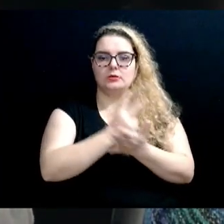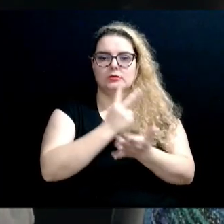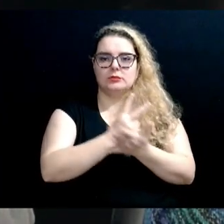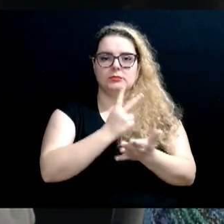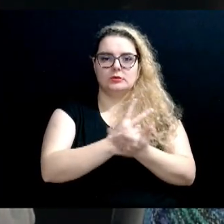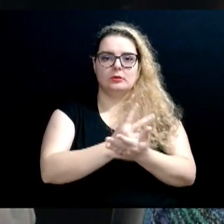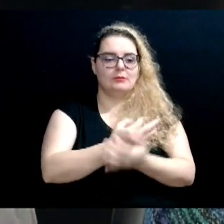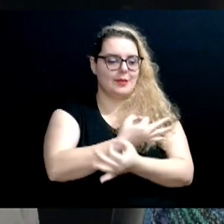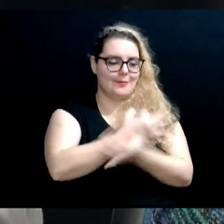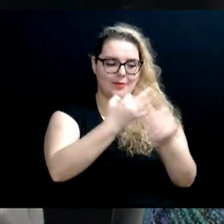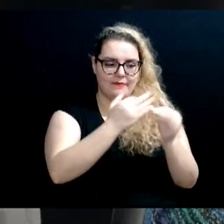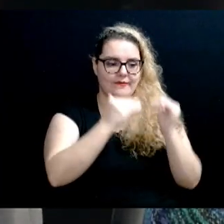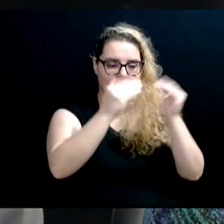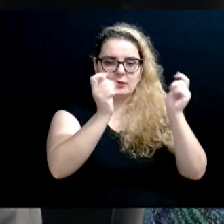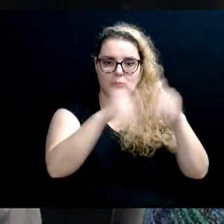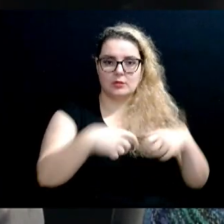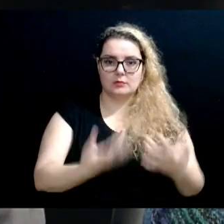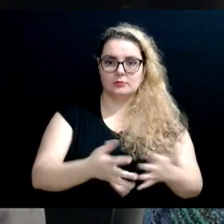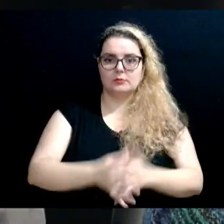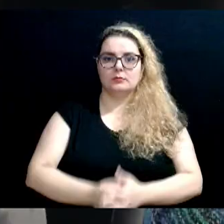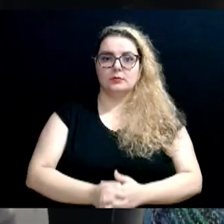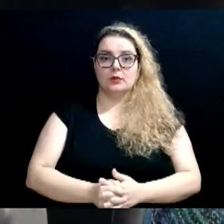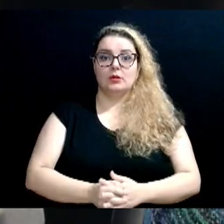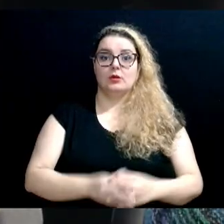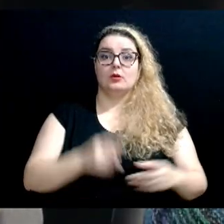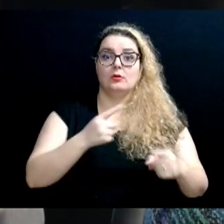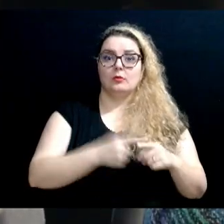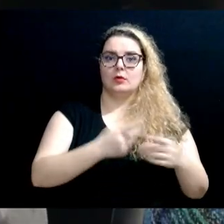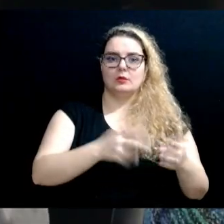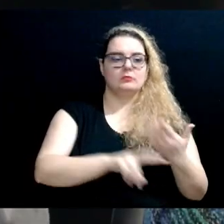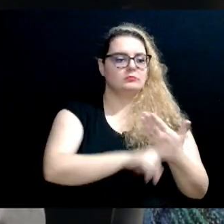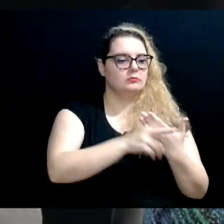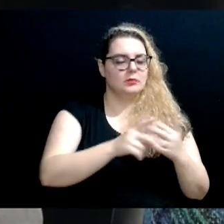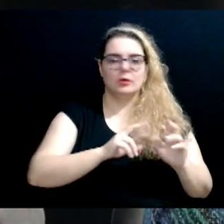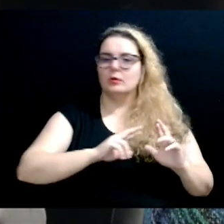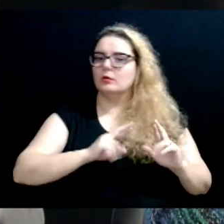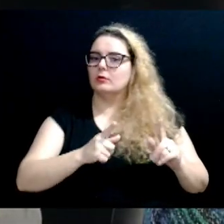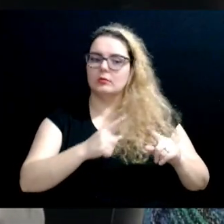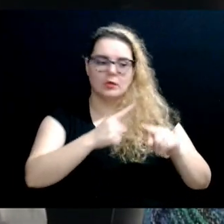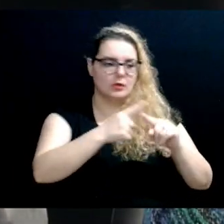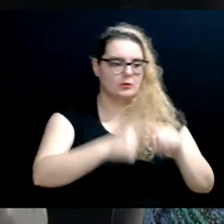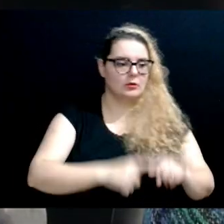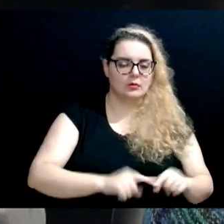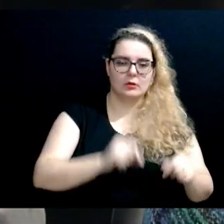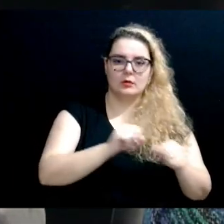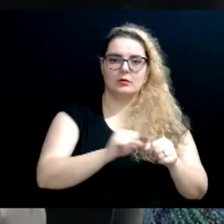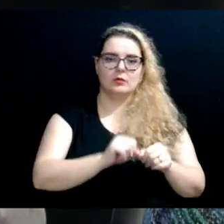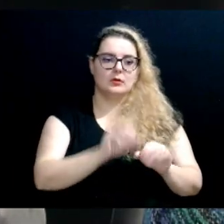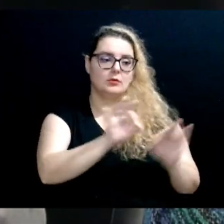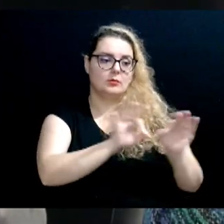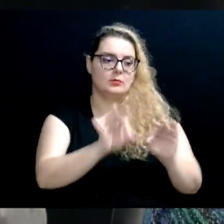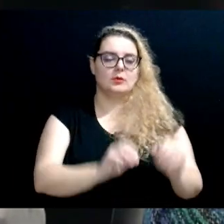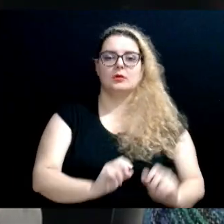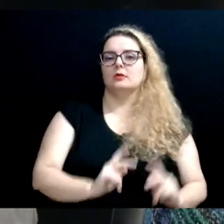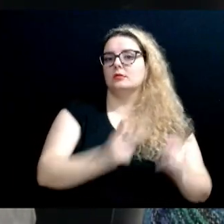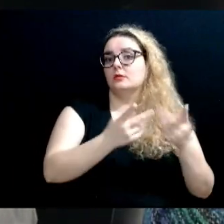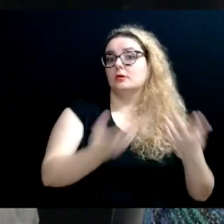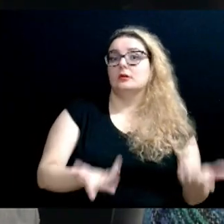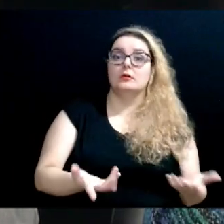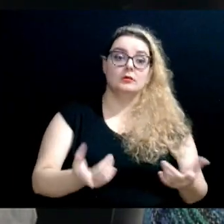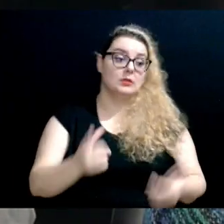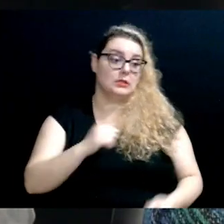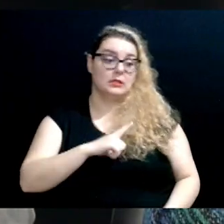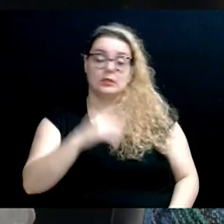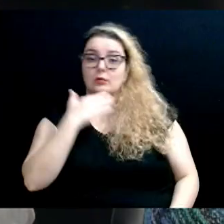possível, porque aquilo vai te gerar um diferencial competitivo, vai te fazer ganhar um projeto, vai te fazer ter um melhor argumento,